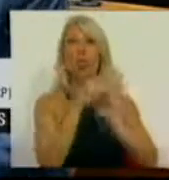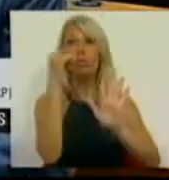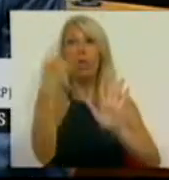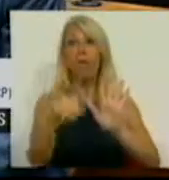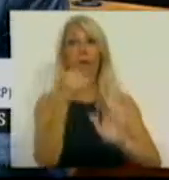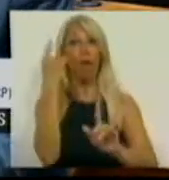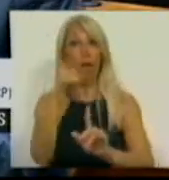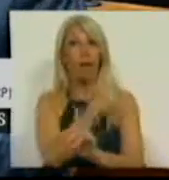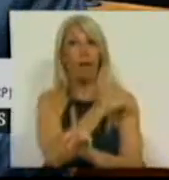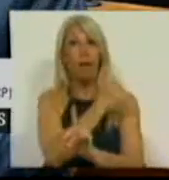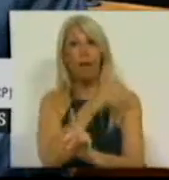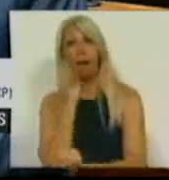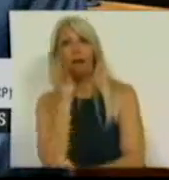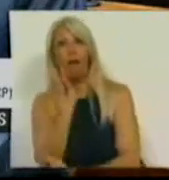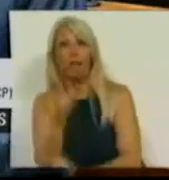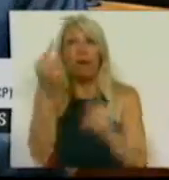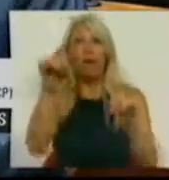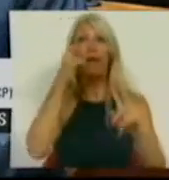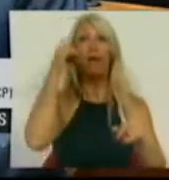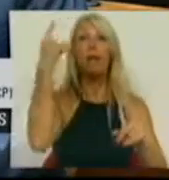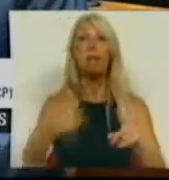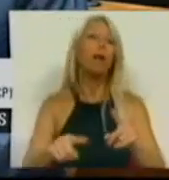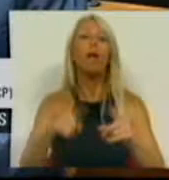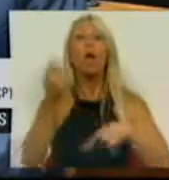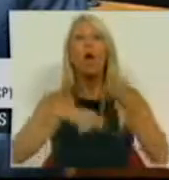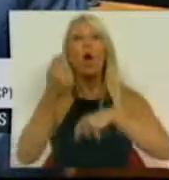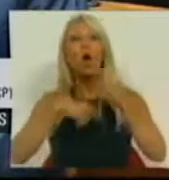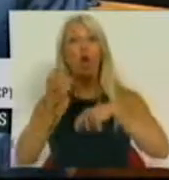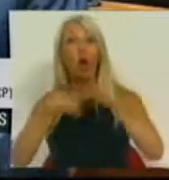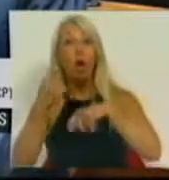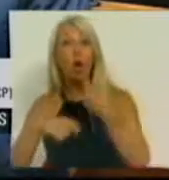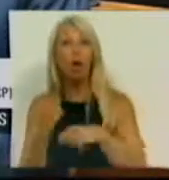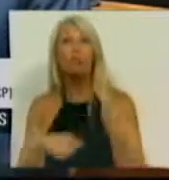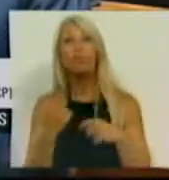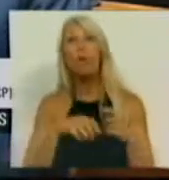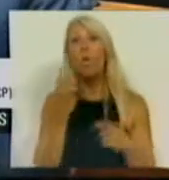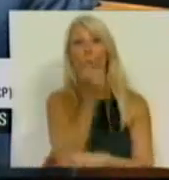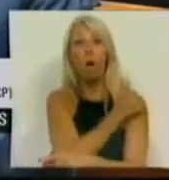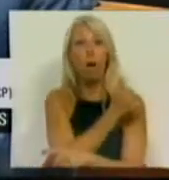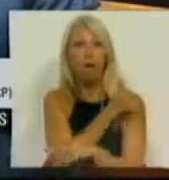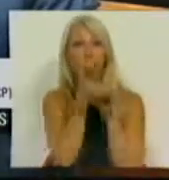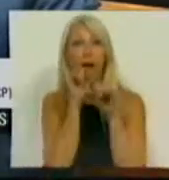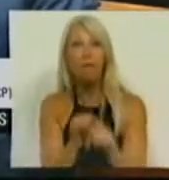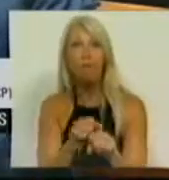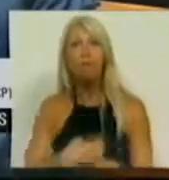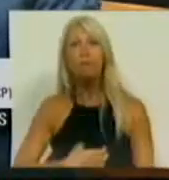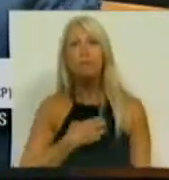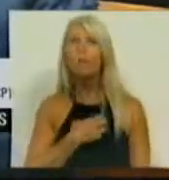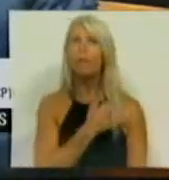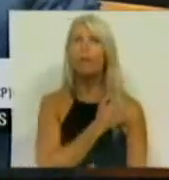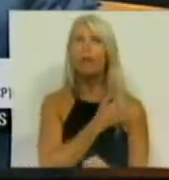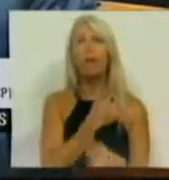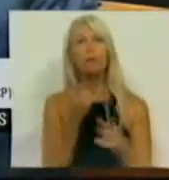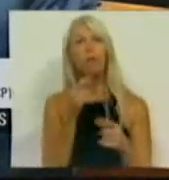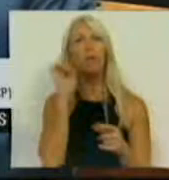são possuidores de lojas comerciais, de habitação, sentem bem que a sua propriedade desvalorizou